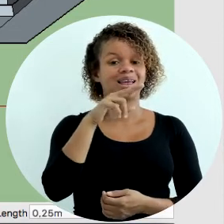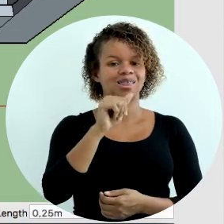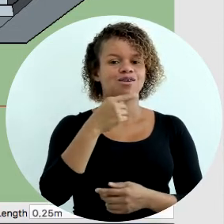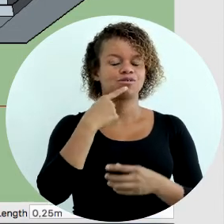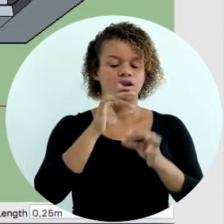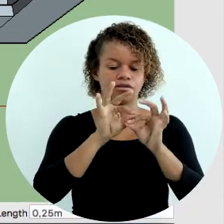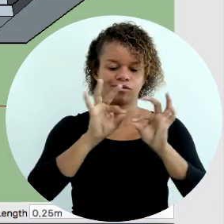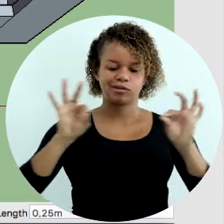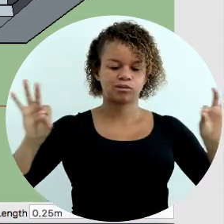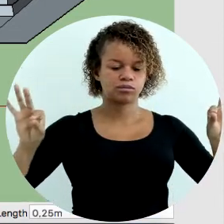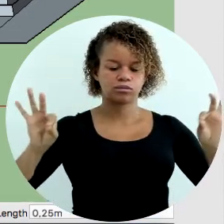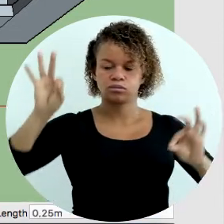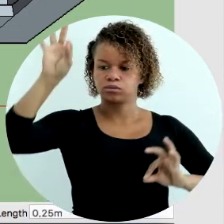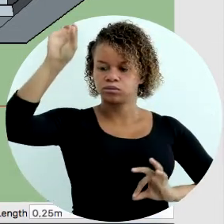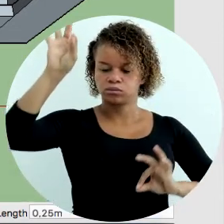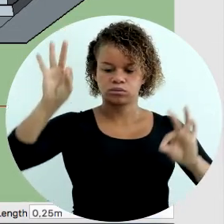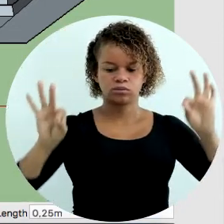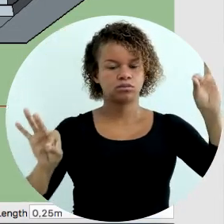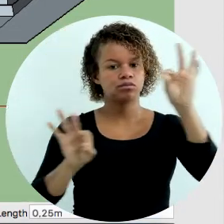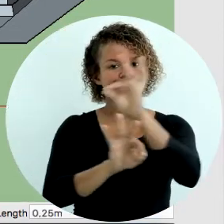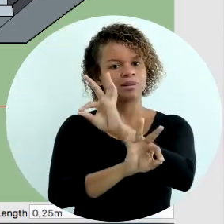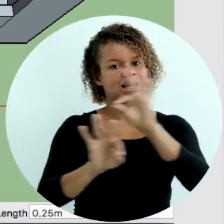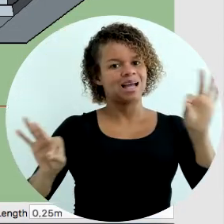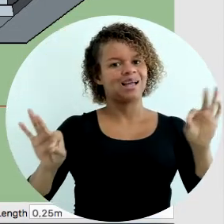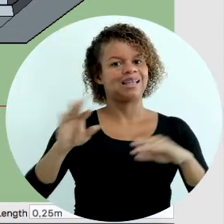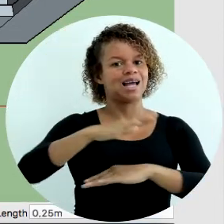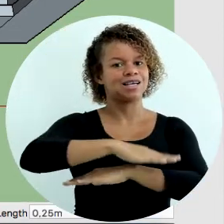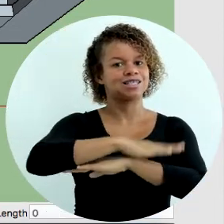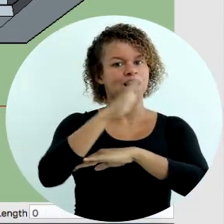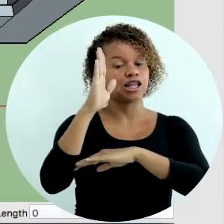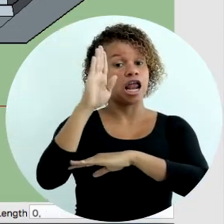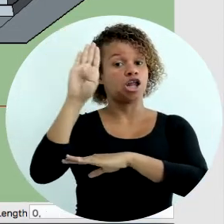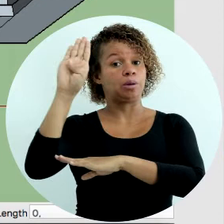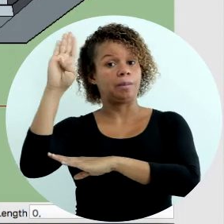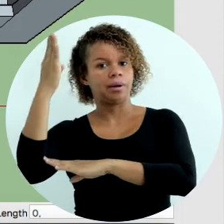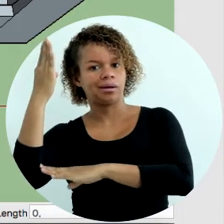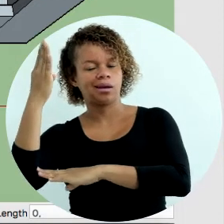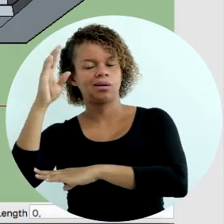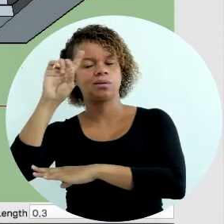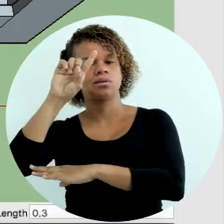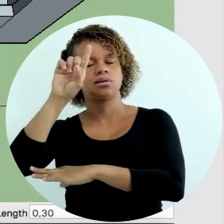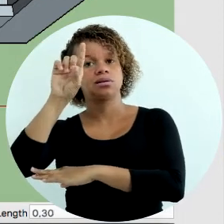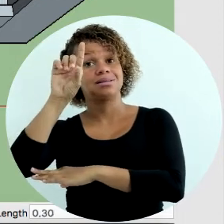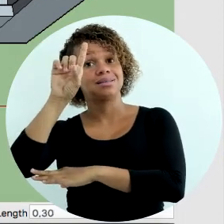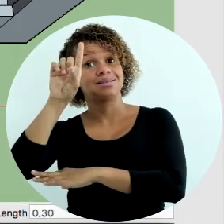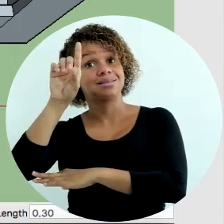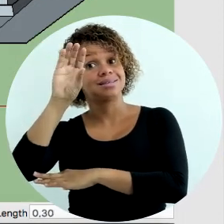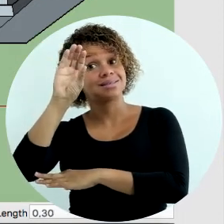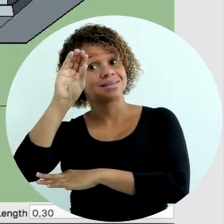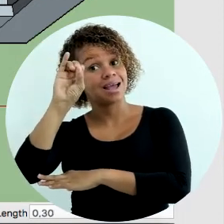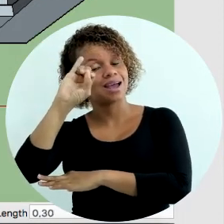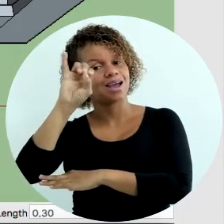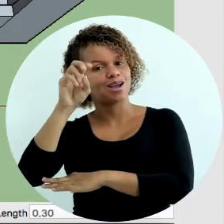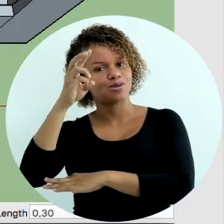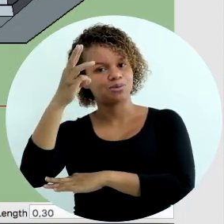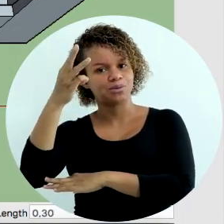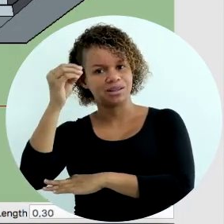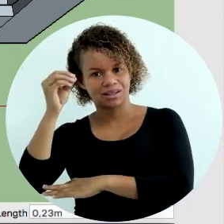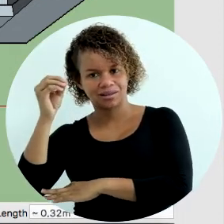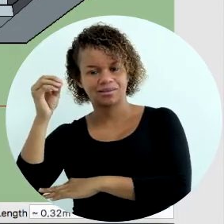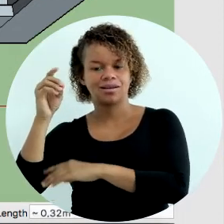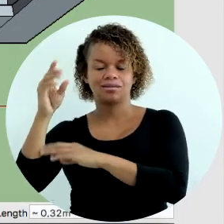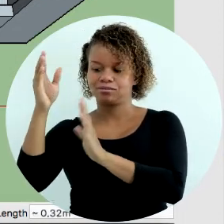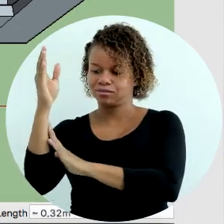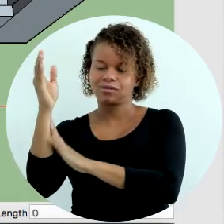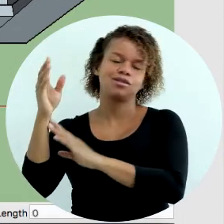E com a trena eu vou definir a largura da janela do banheiro. 0,30 para o lado direito